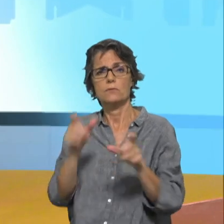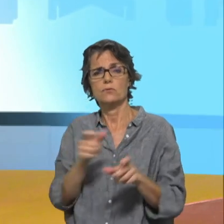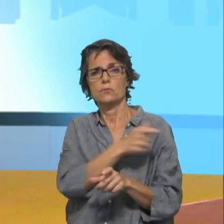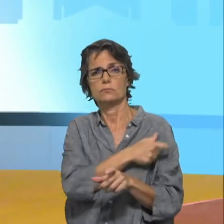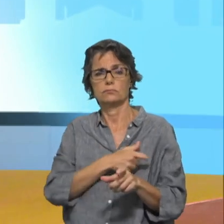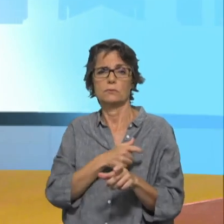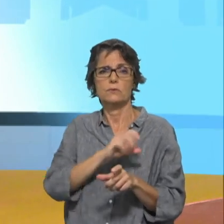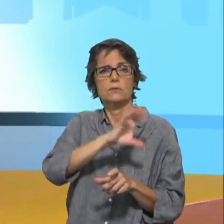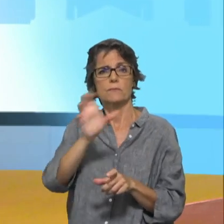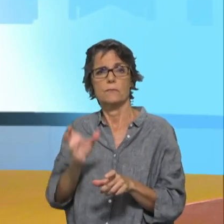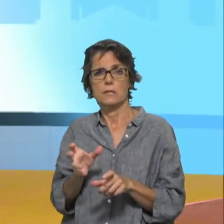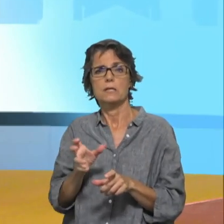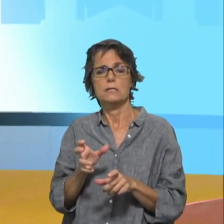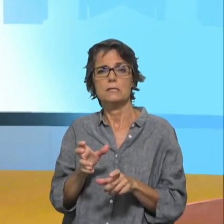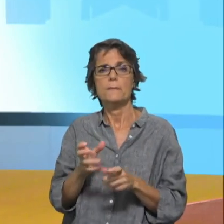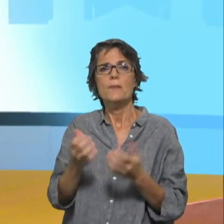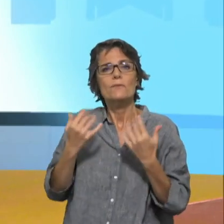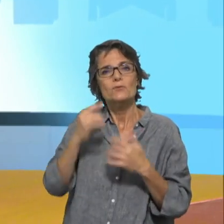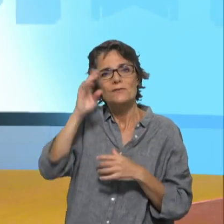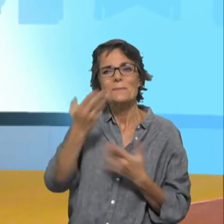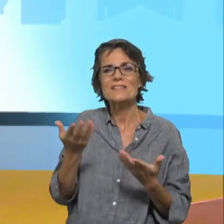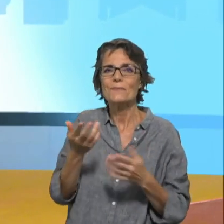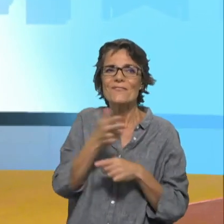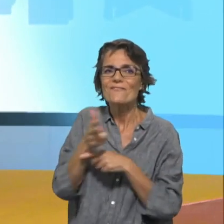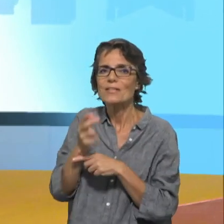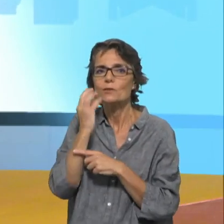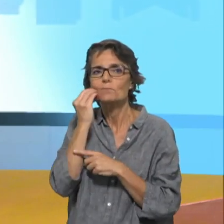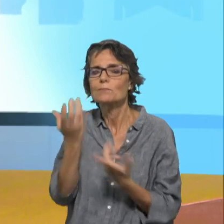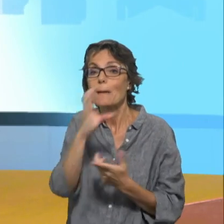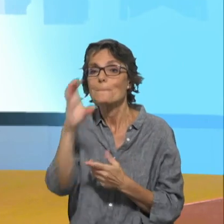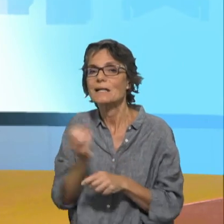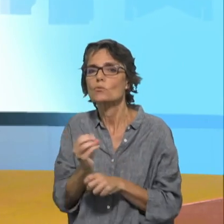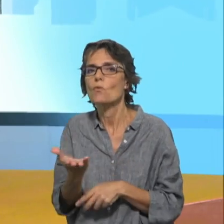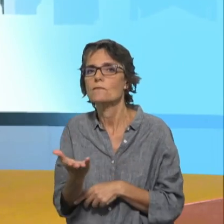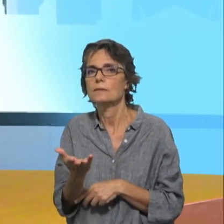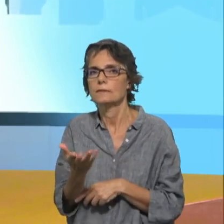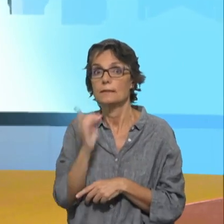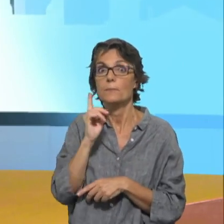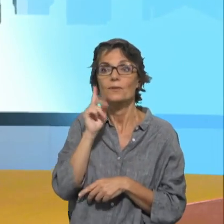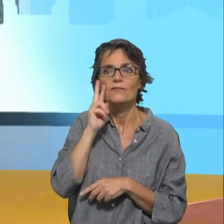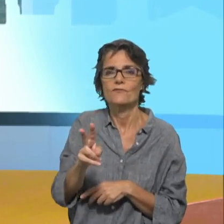havia registro vídeo, portanto, as pessoas não tinham visto ainda o que estava de facto a passar naquele país.